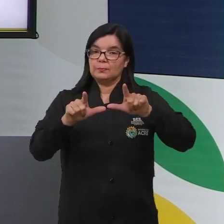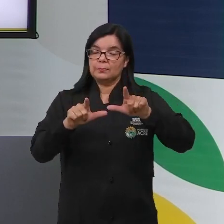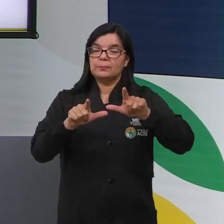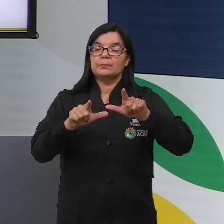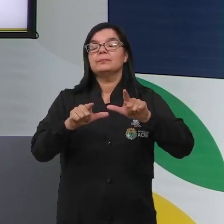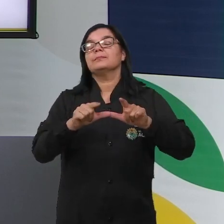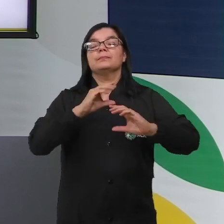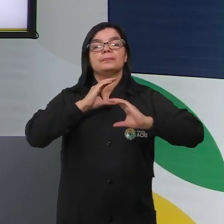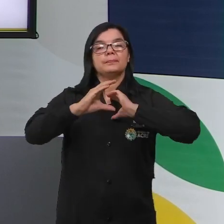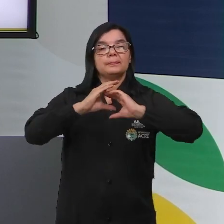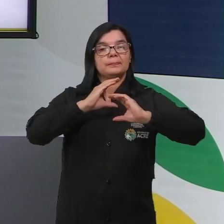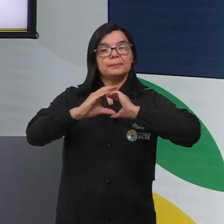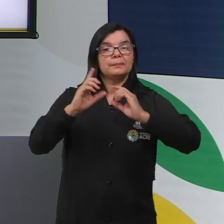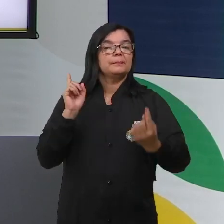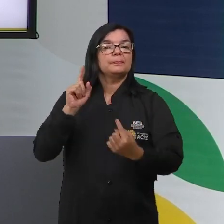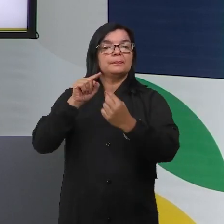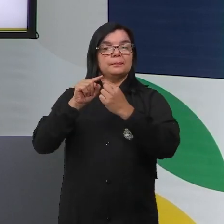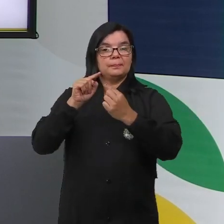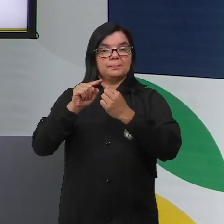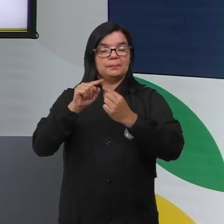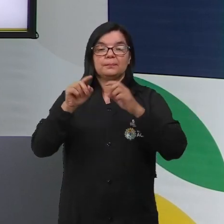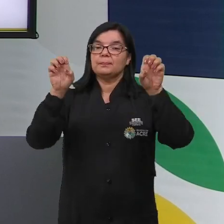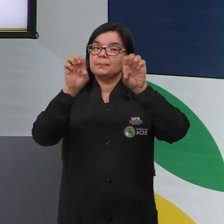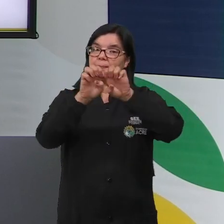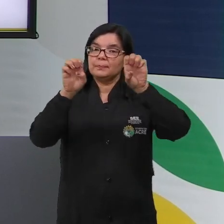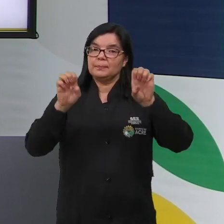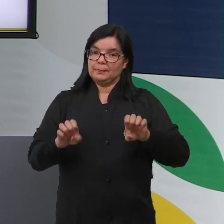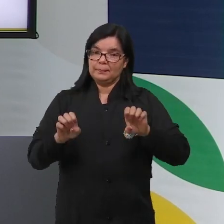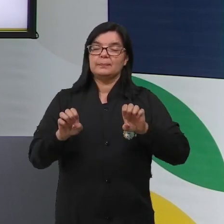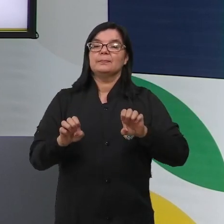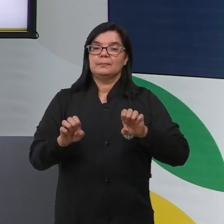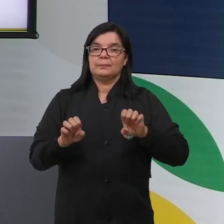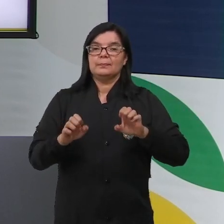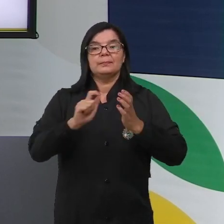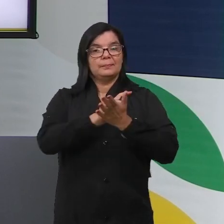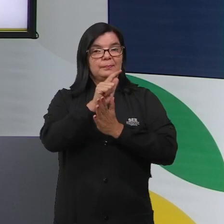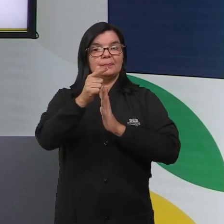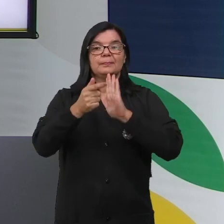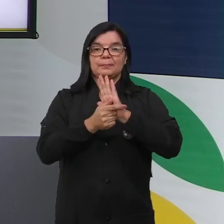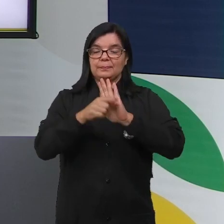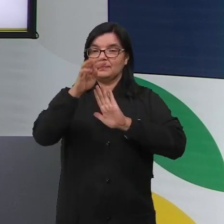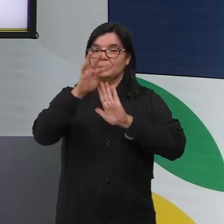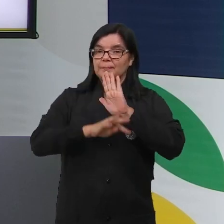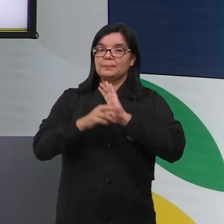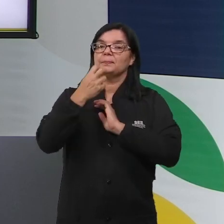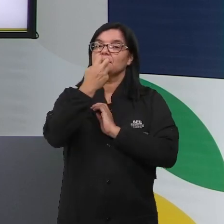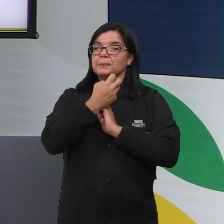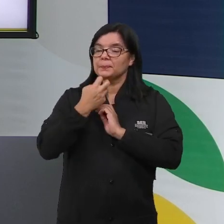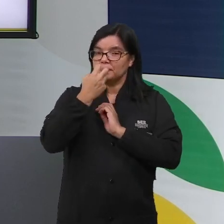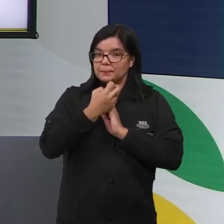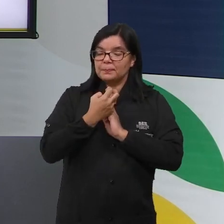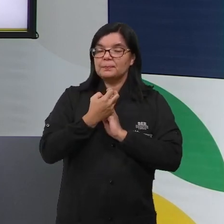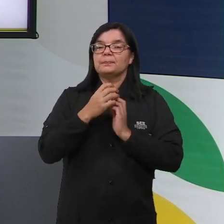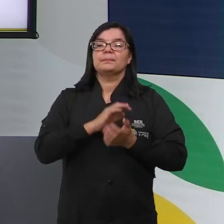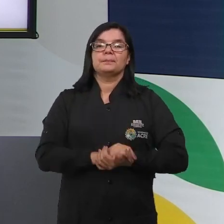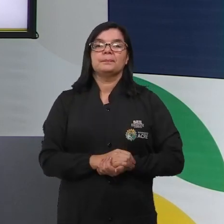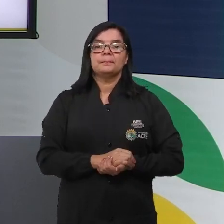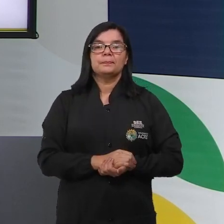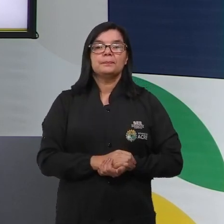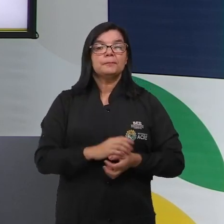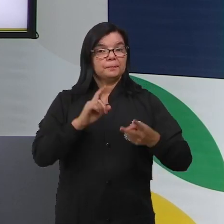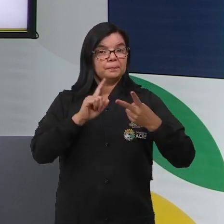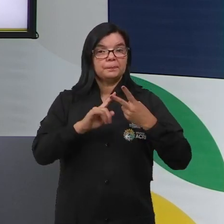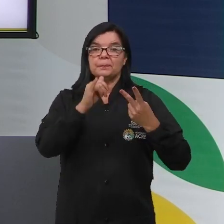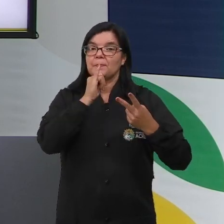intenção comunicativa e a estrutura desse gênero textual, dessa produção oral. O